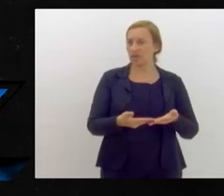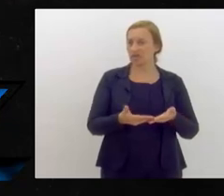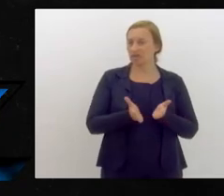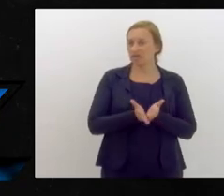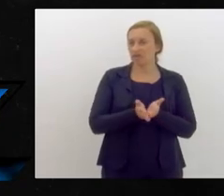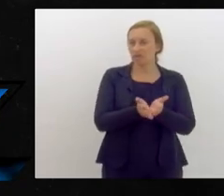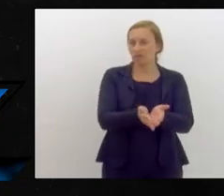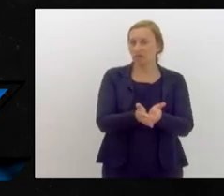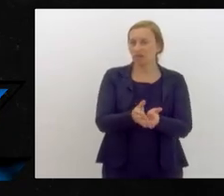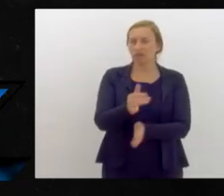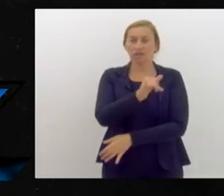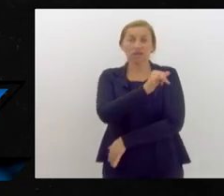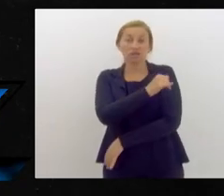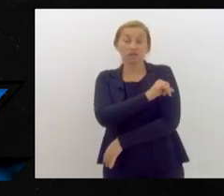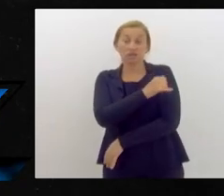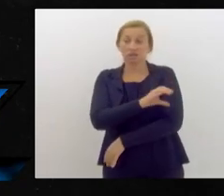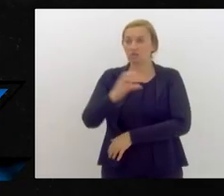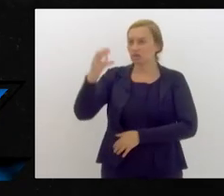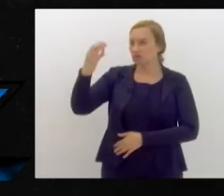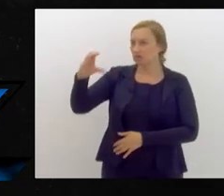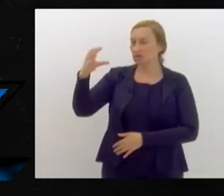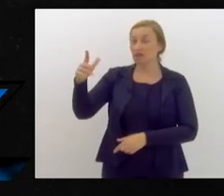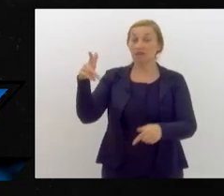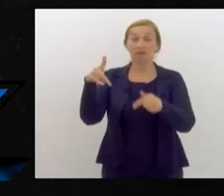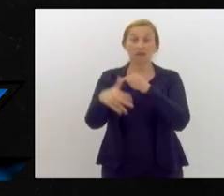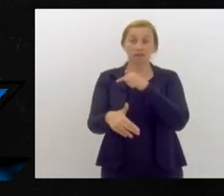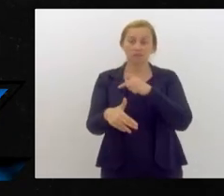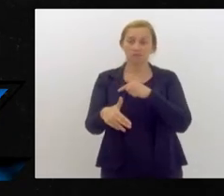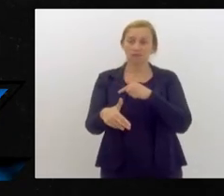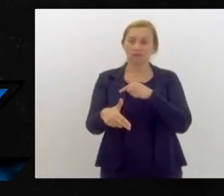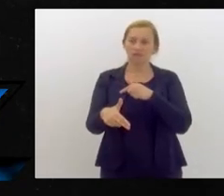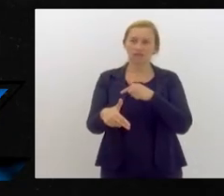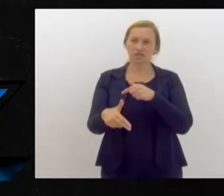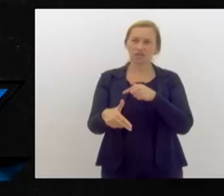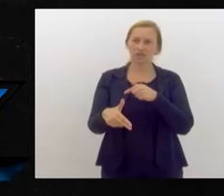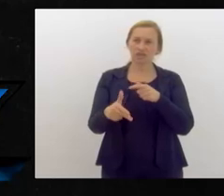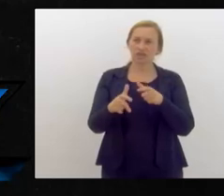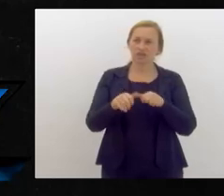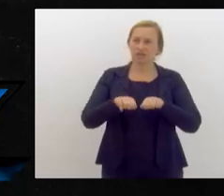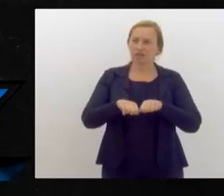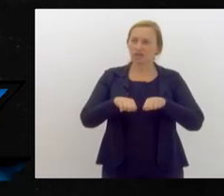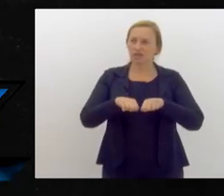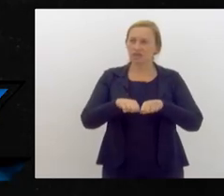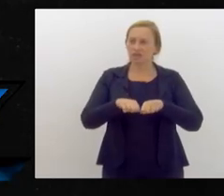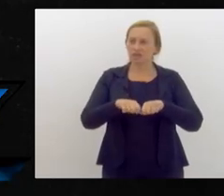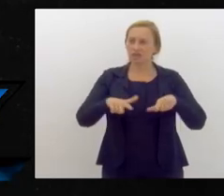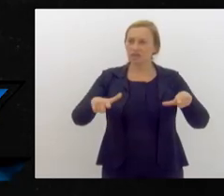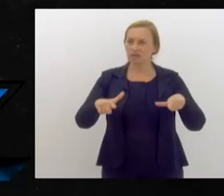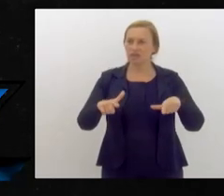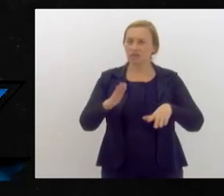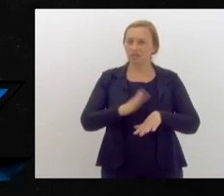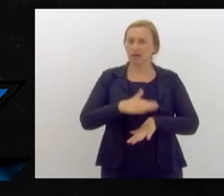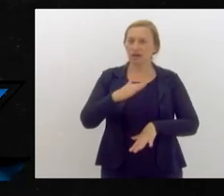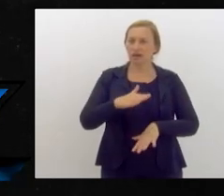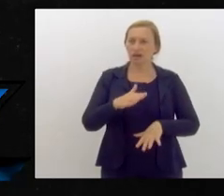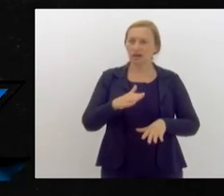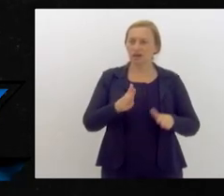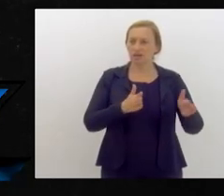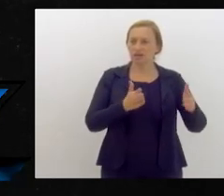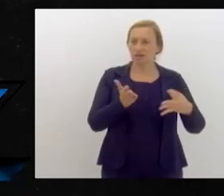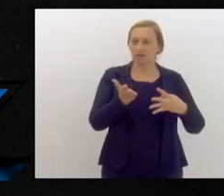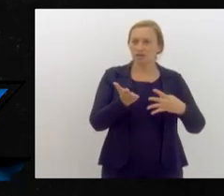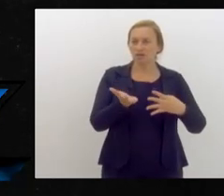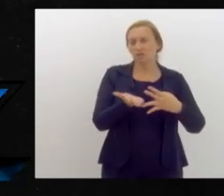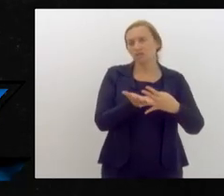barcas entre Rio Niterói e interromper né e ampliar ainda mais os intervalos de deslocamento